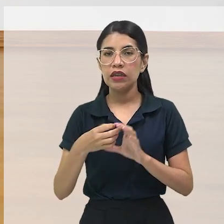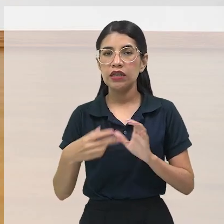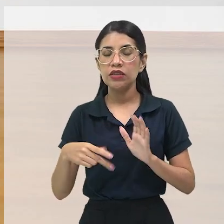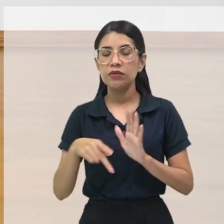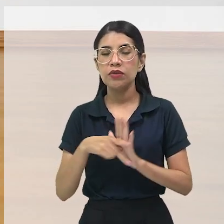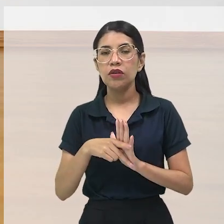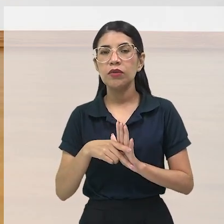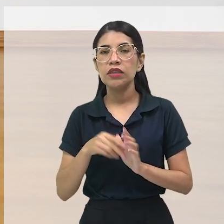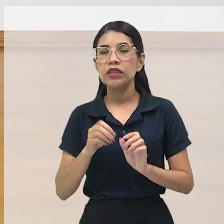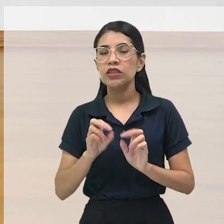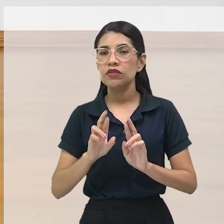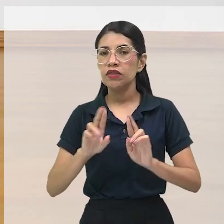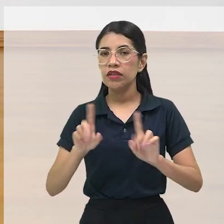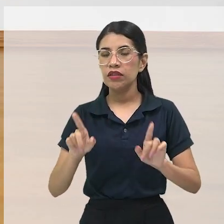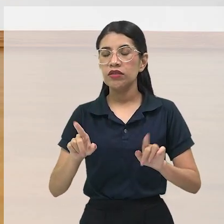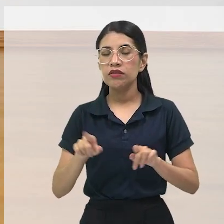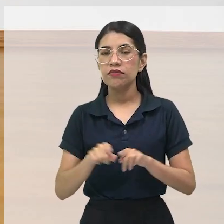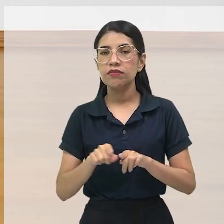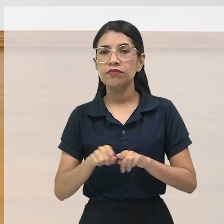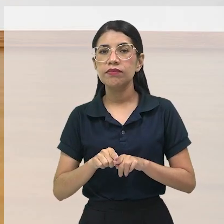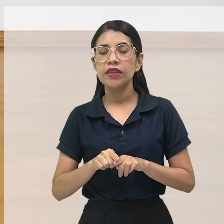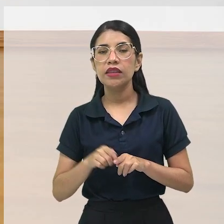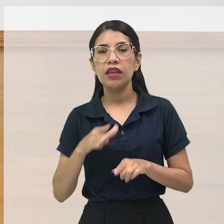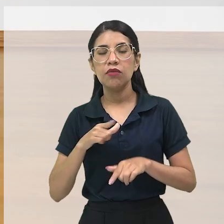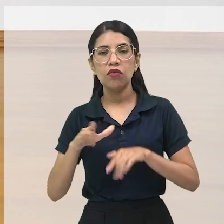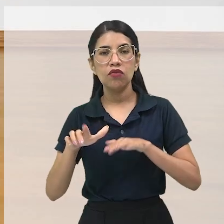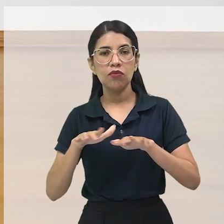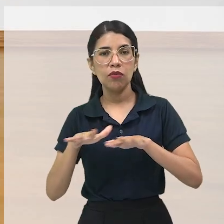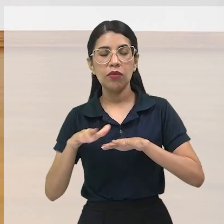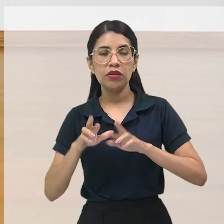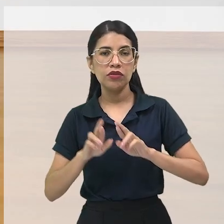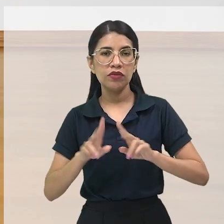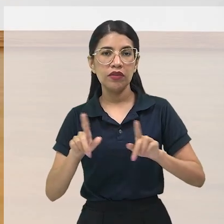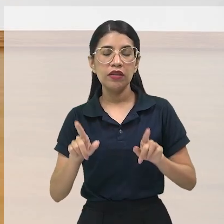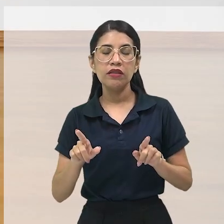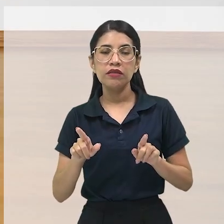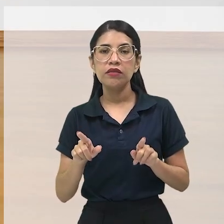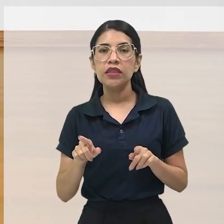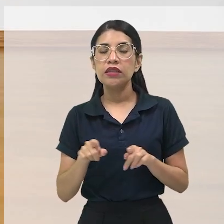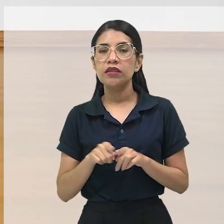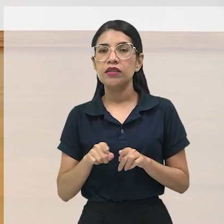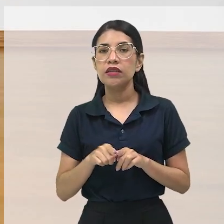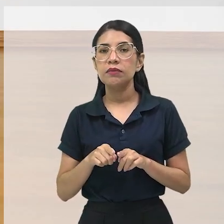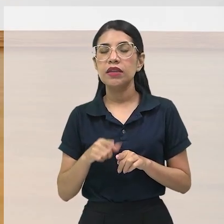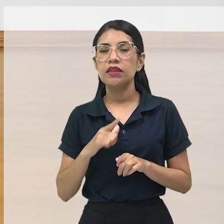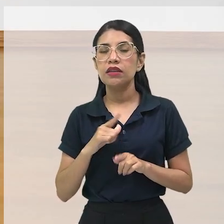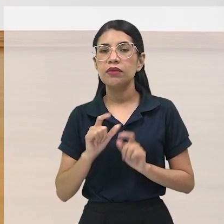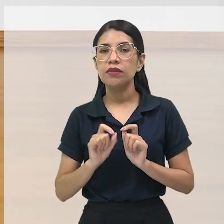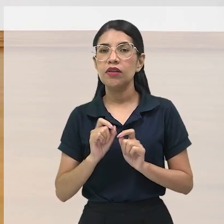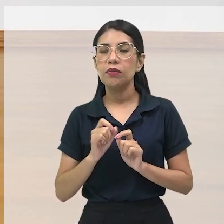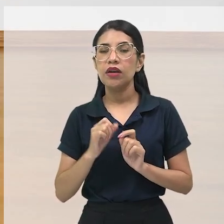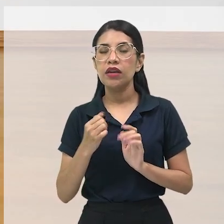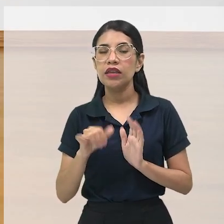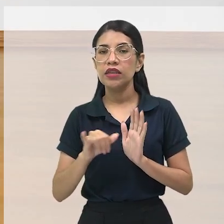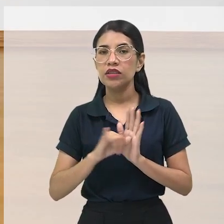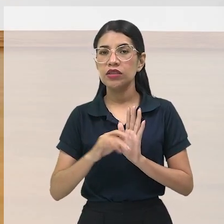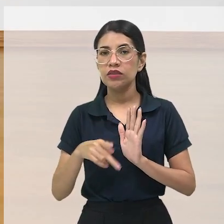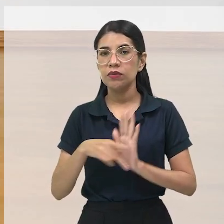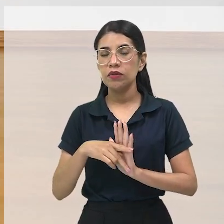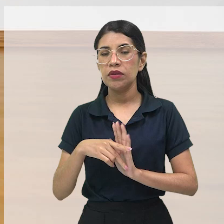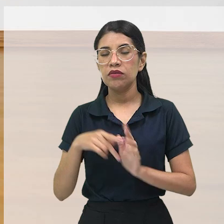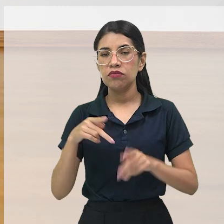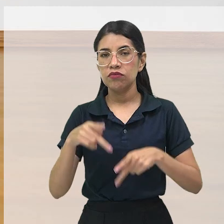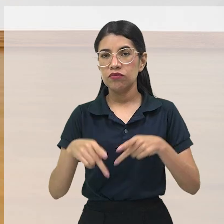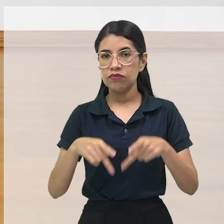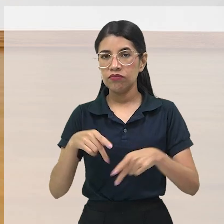têm características diferentes, né? Elas têm movimentações diferentes e elas trazem a identidade do povo brasileiro, né,